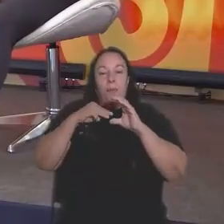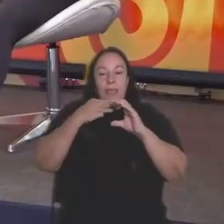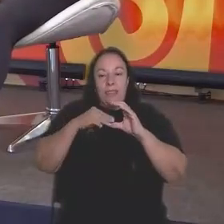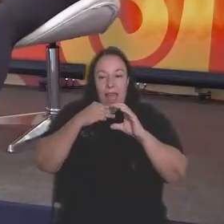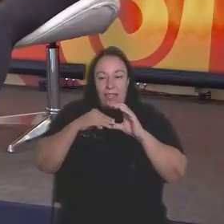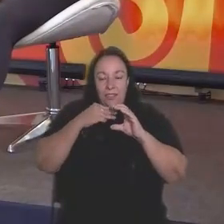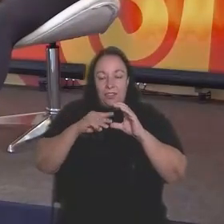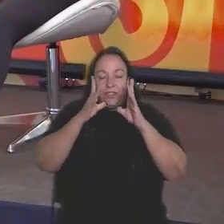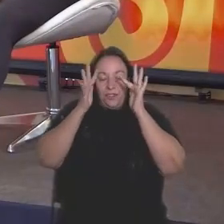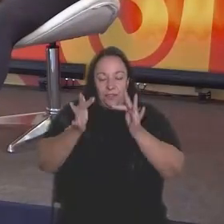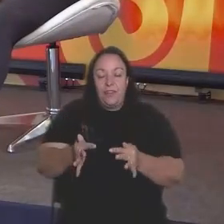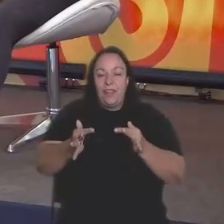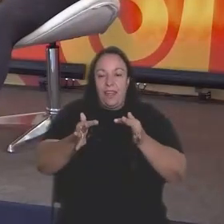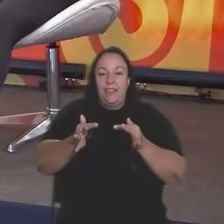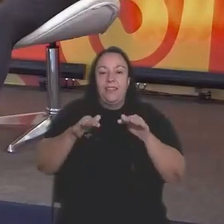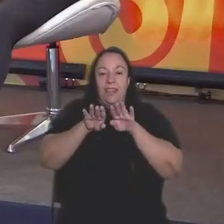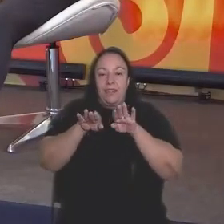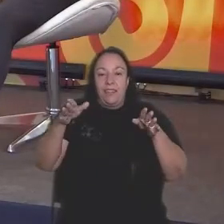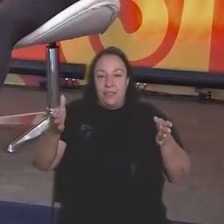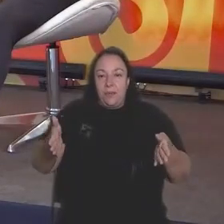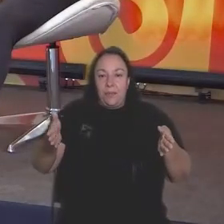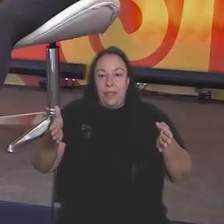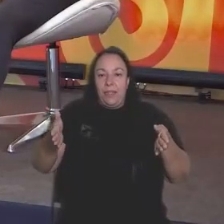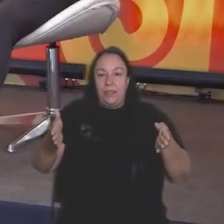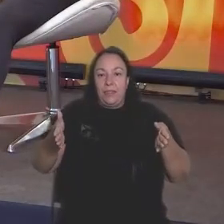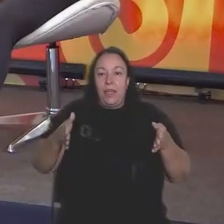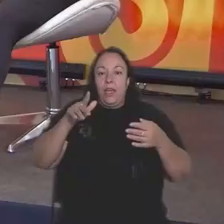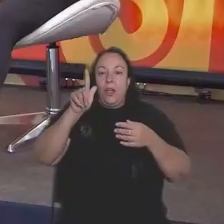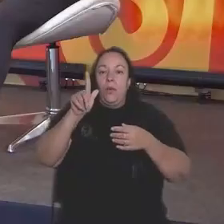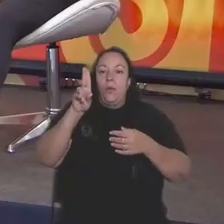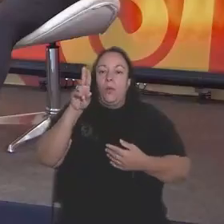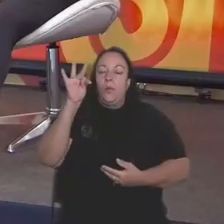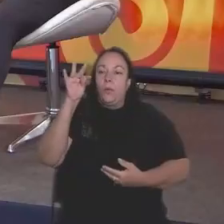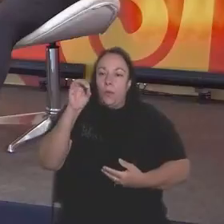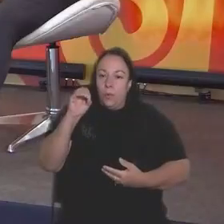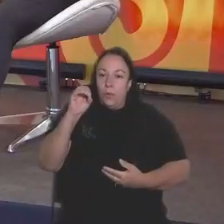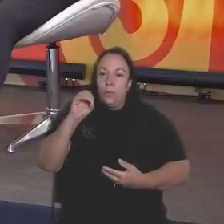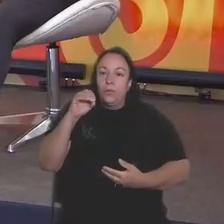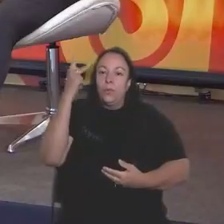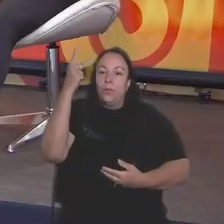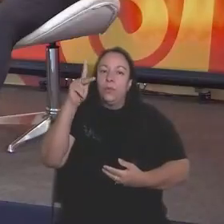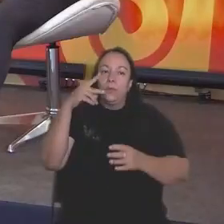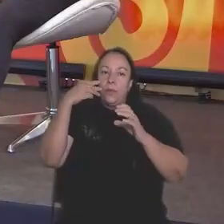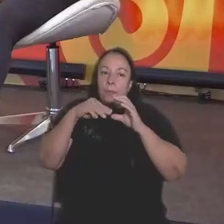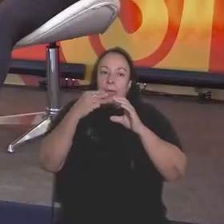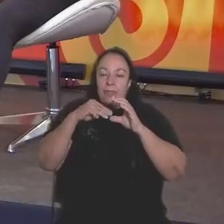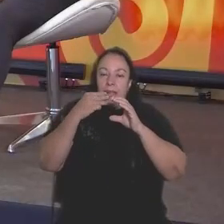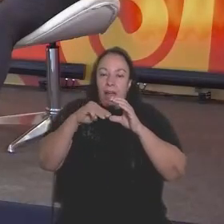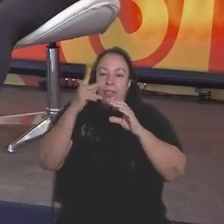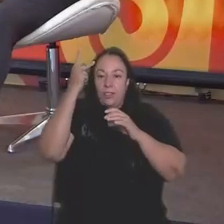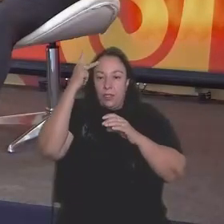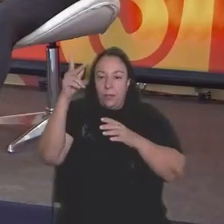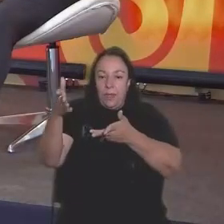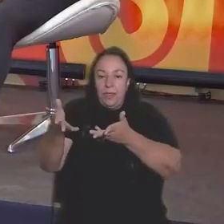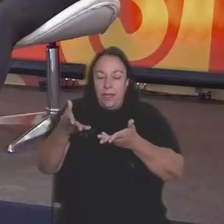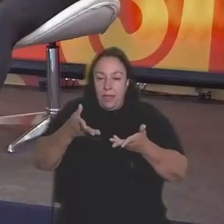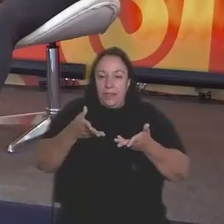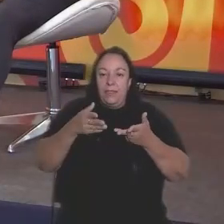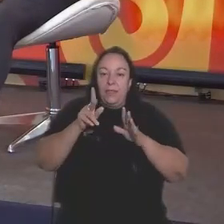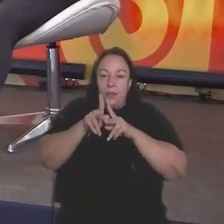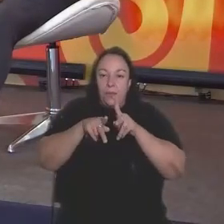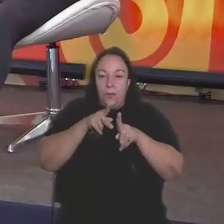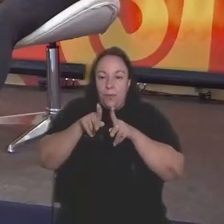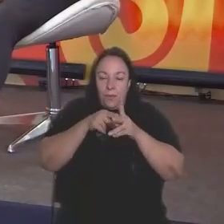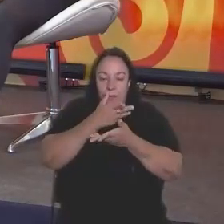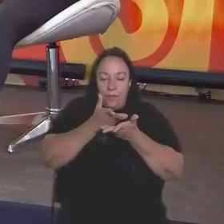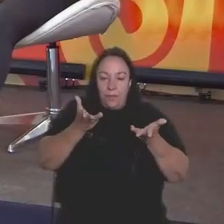a mensagem de encerramento, começando com o Guto. Guto, sua mensagem, o que você quer trazer aí para esse pessoal